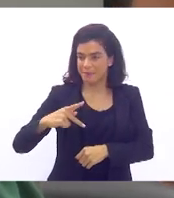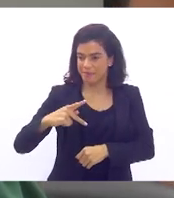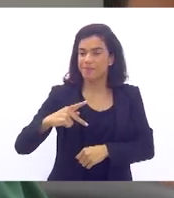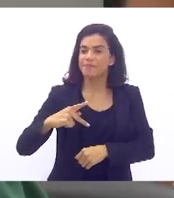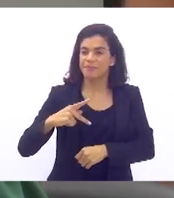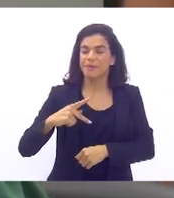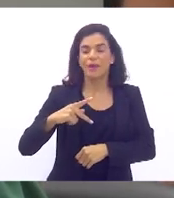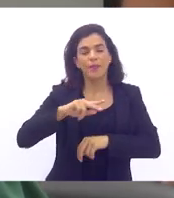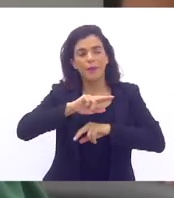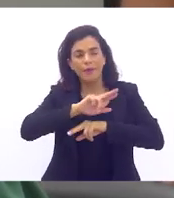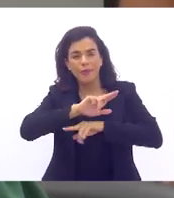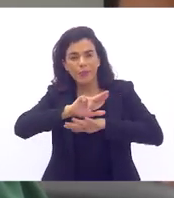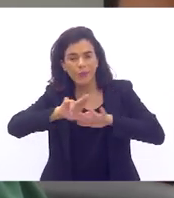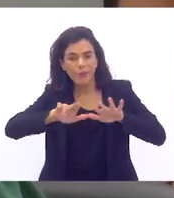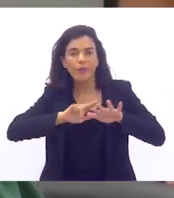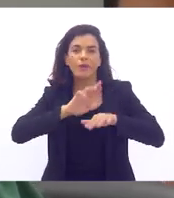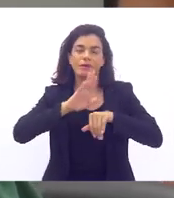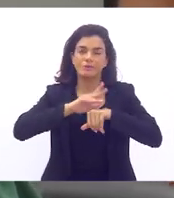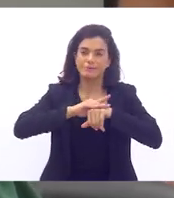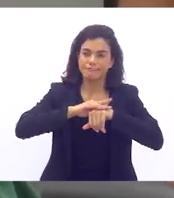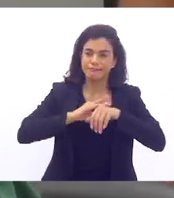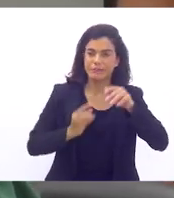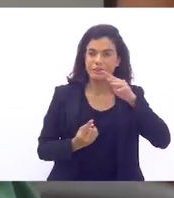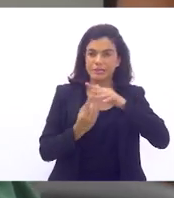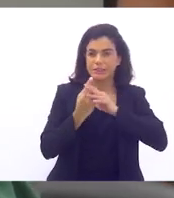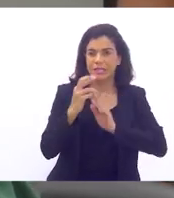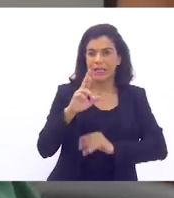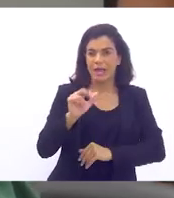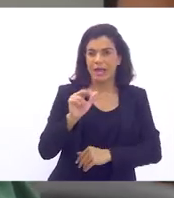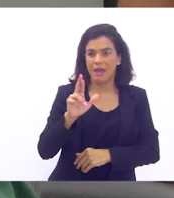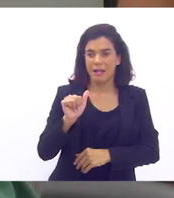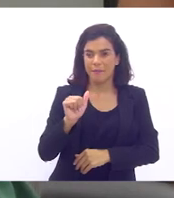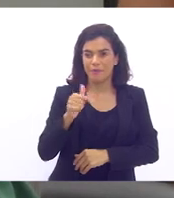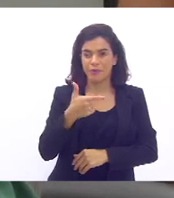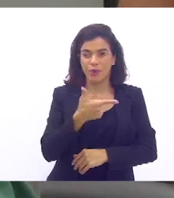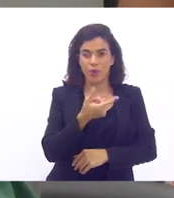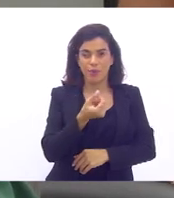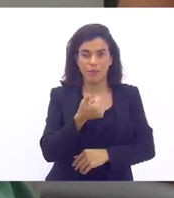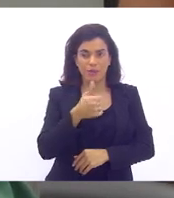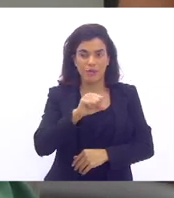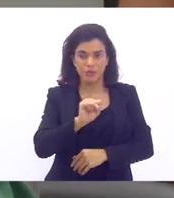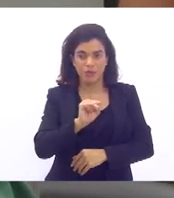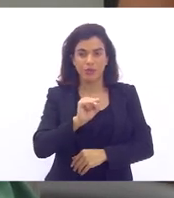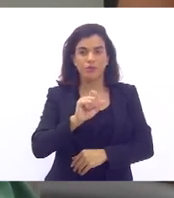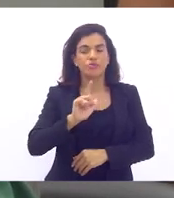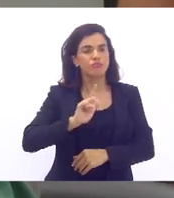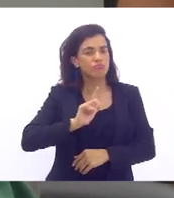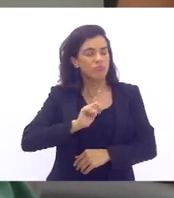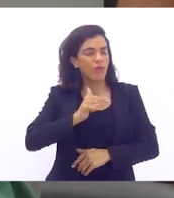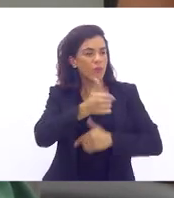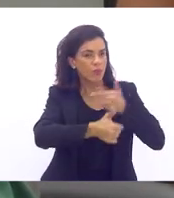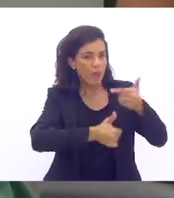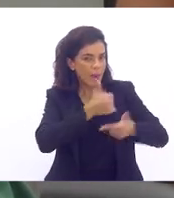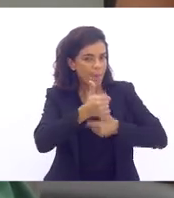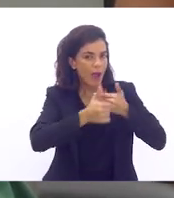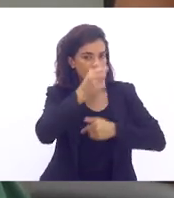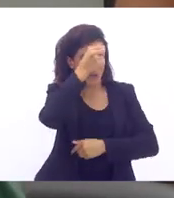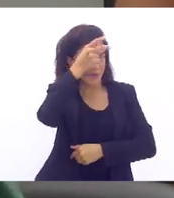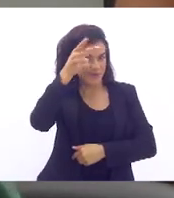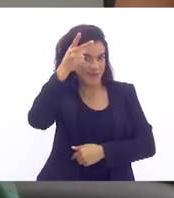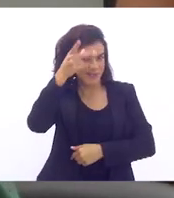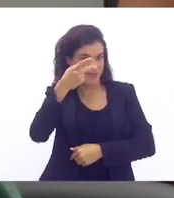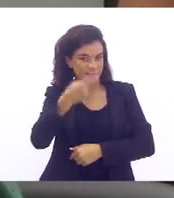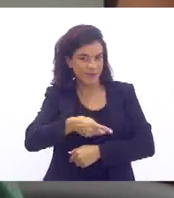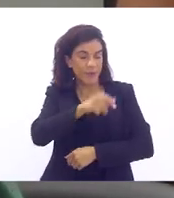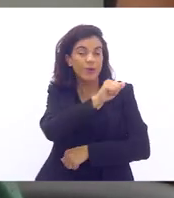outras doenças raras né e assim em 2018 a gente já fez um trabalho no município